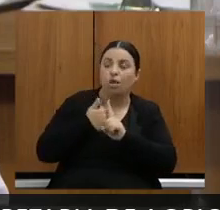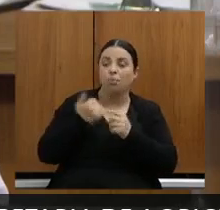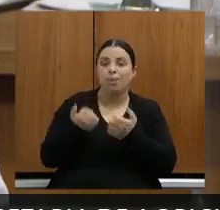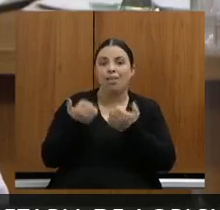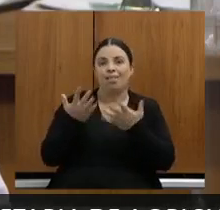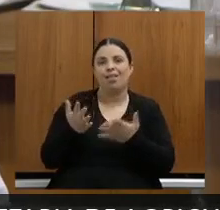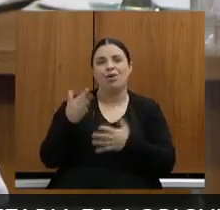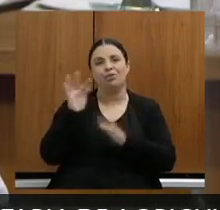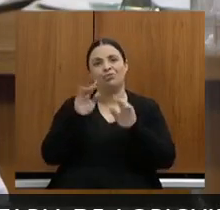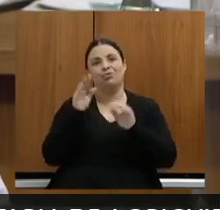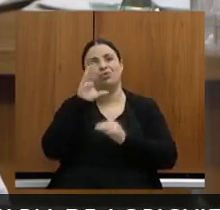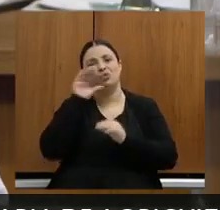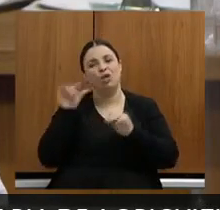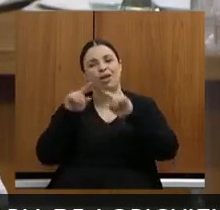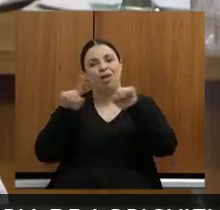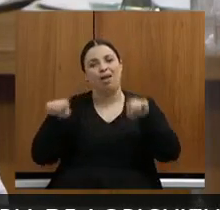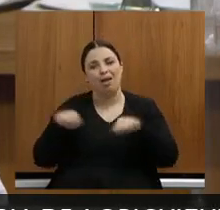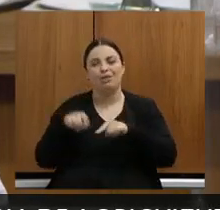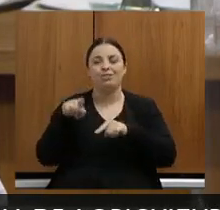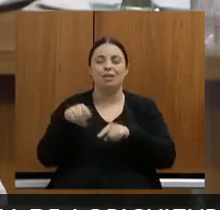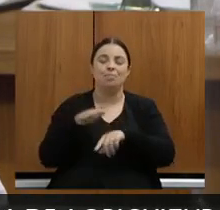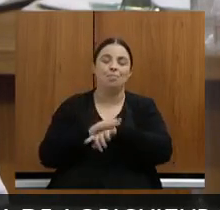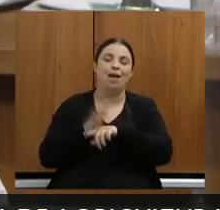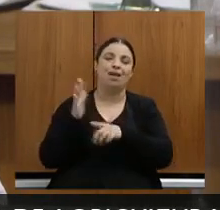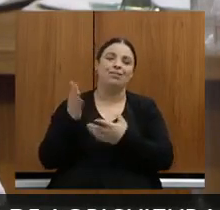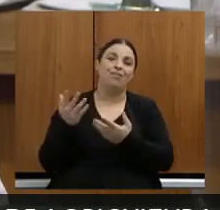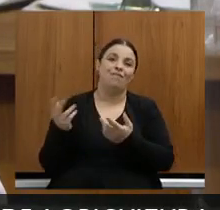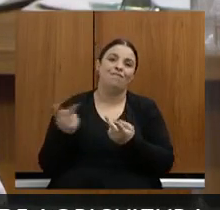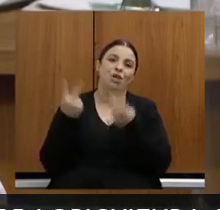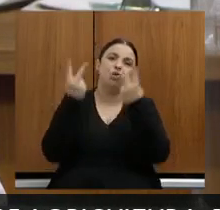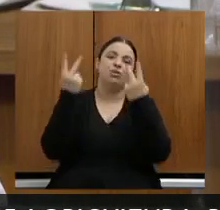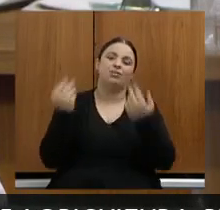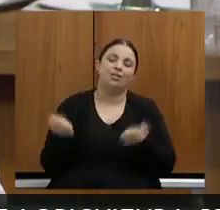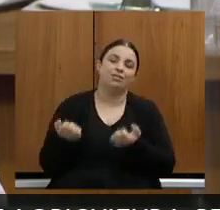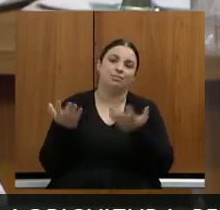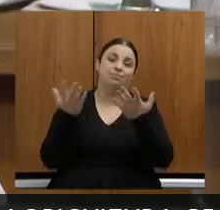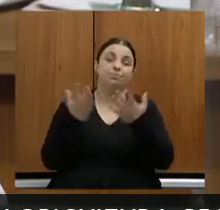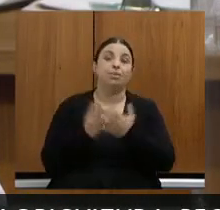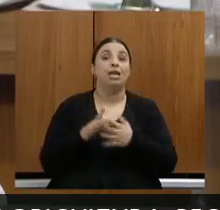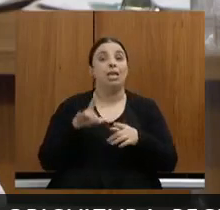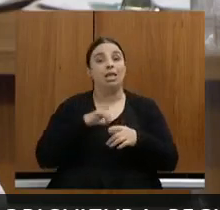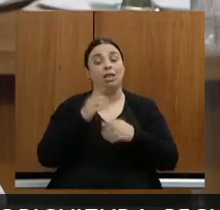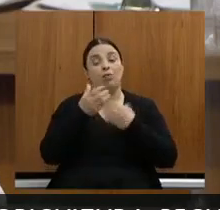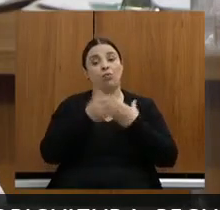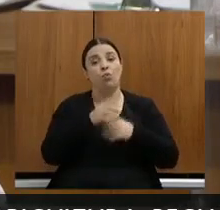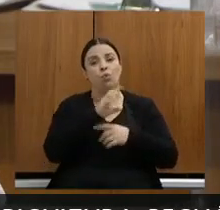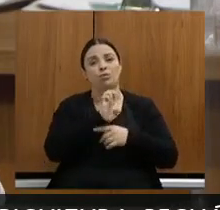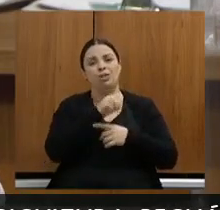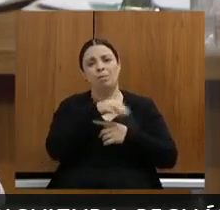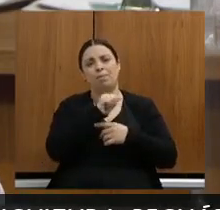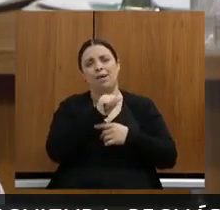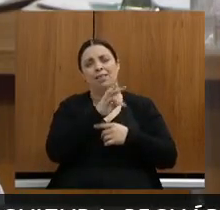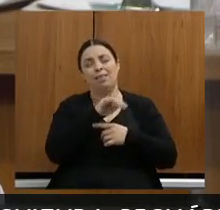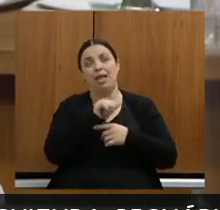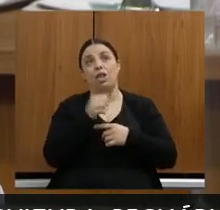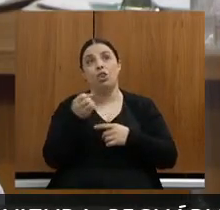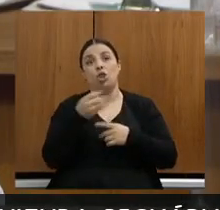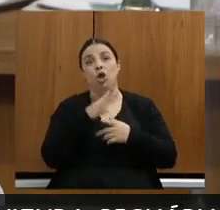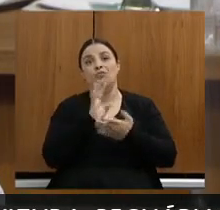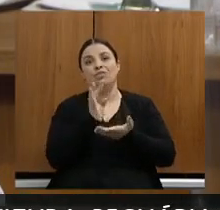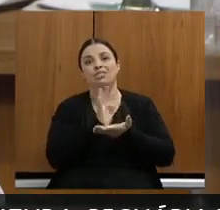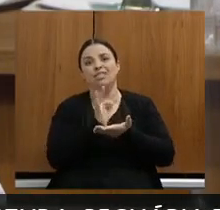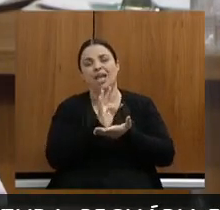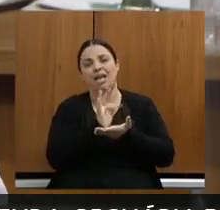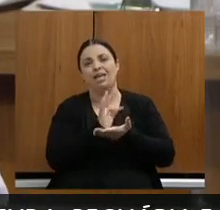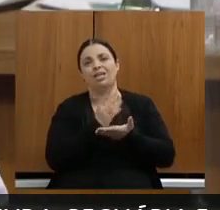é convocação de materna é foram quase que 200 mais de 250 novos Tex que chegaram para a empresa para um concurso de